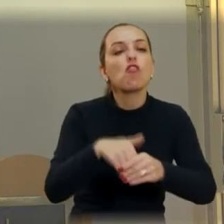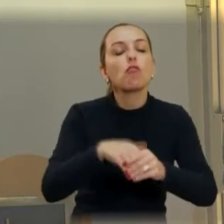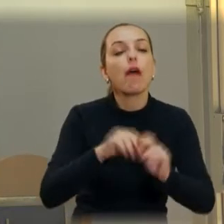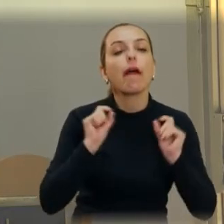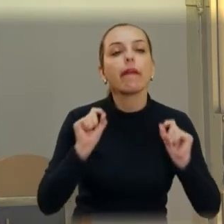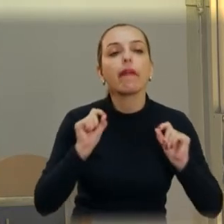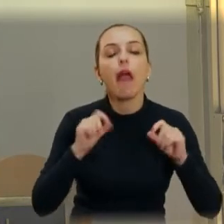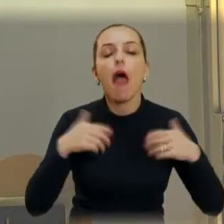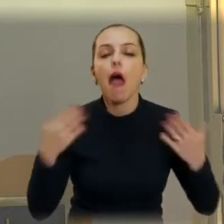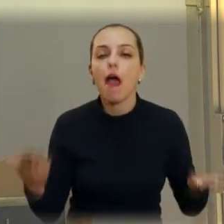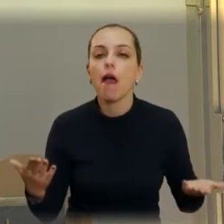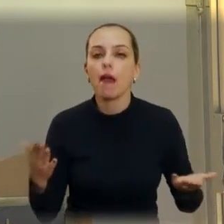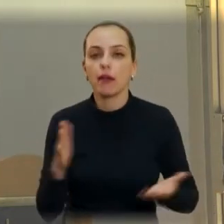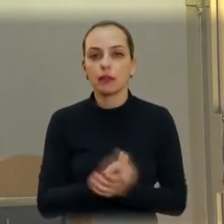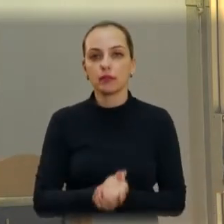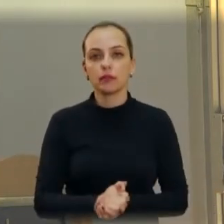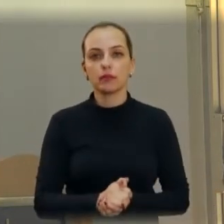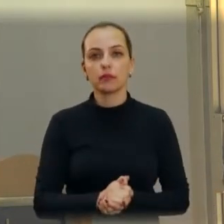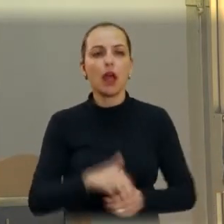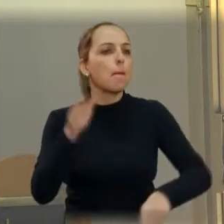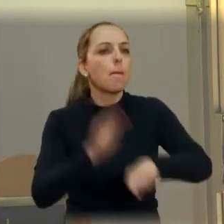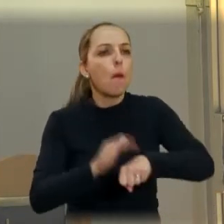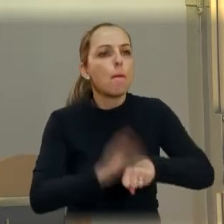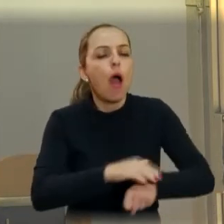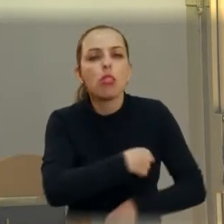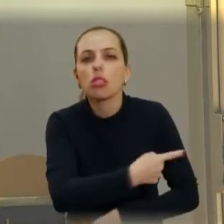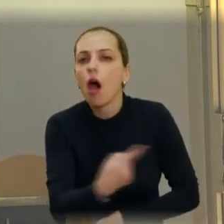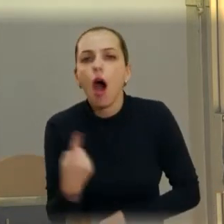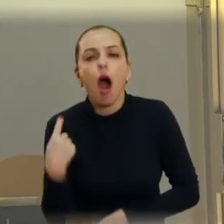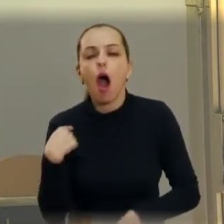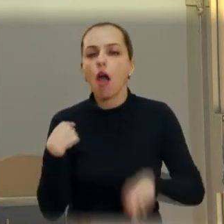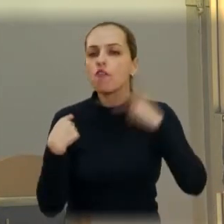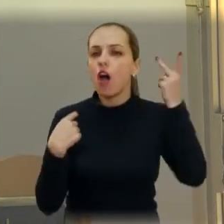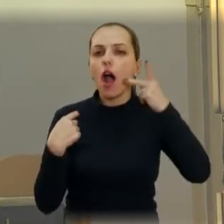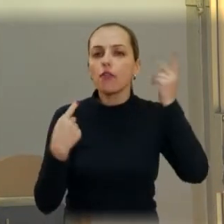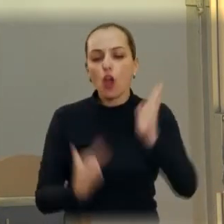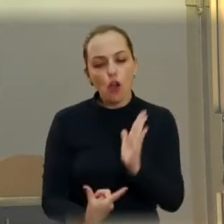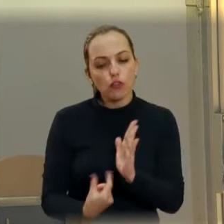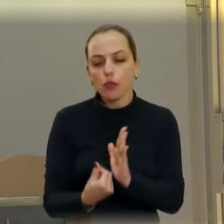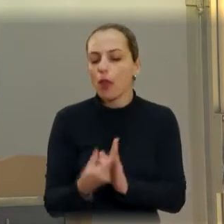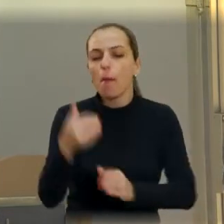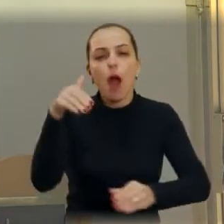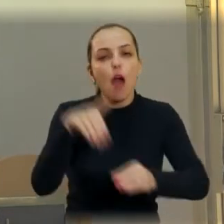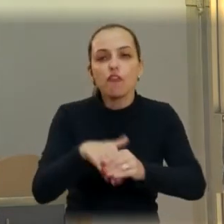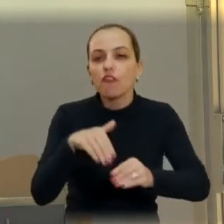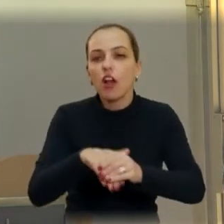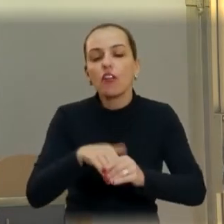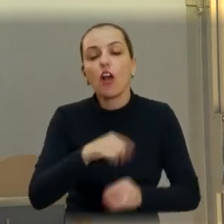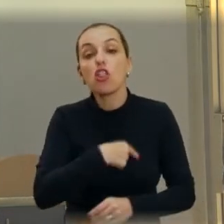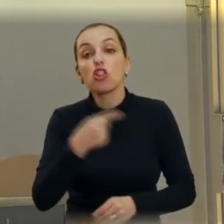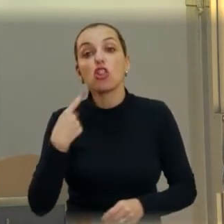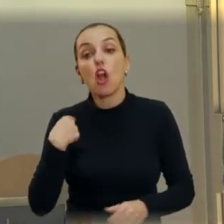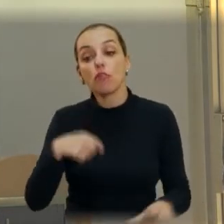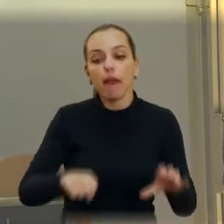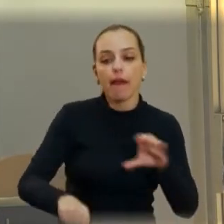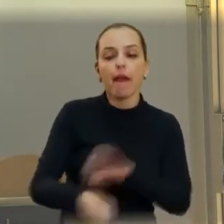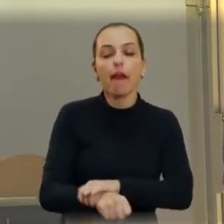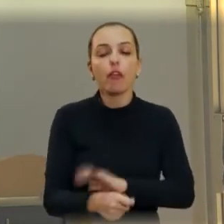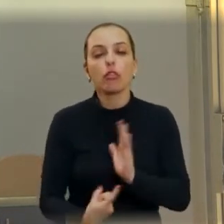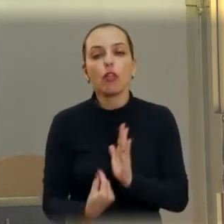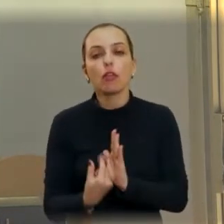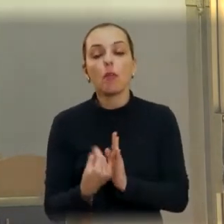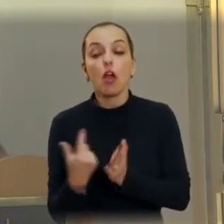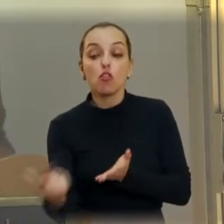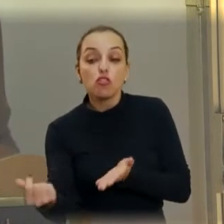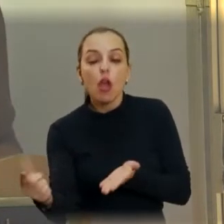vereadores? Somos nós. Nós temos que garantir no orçamento a verba